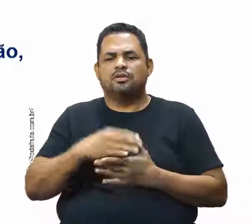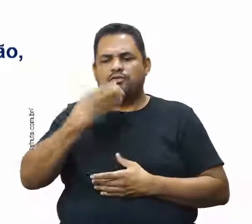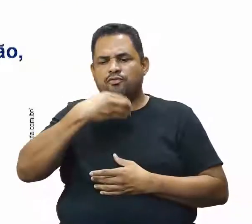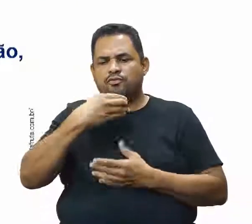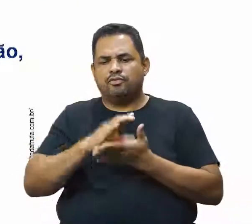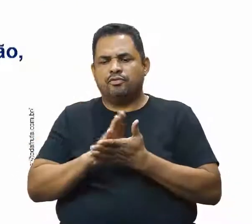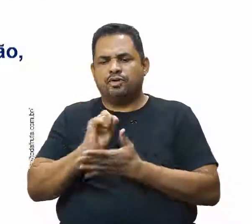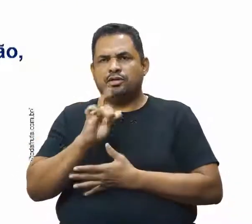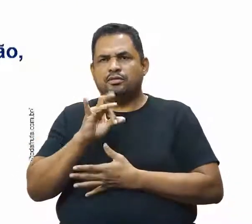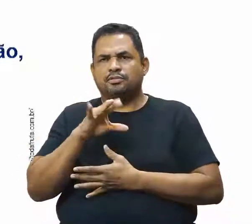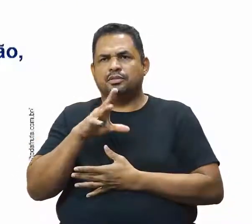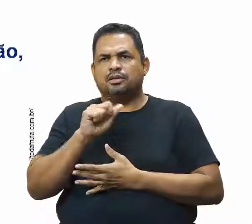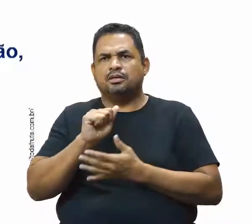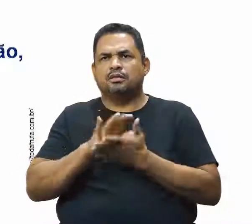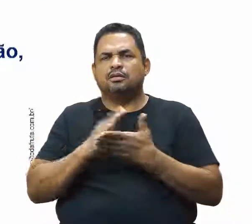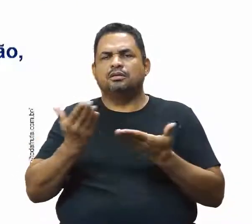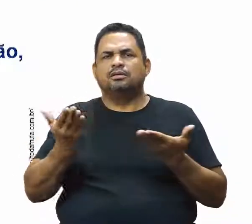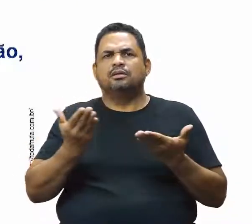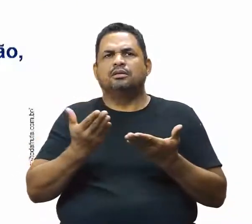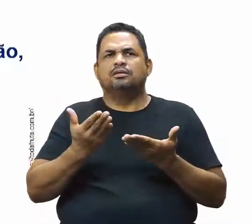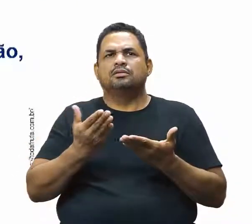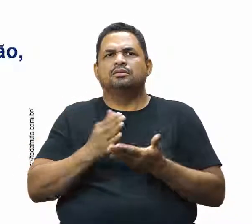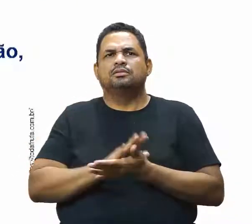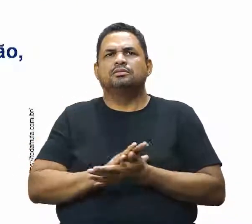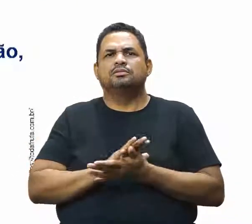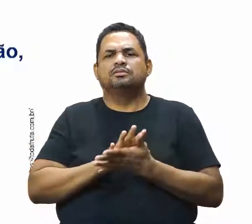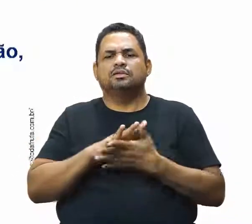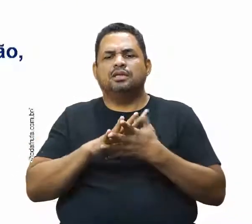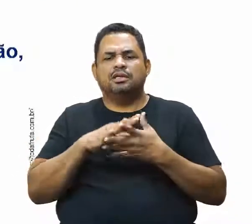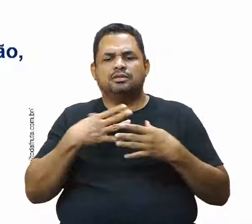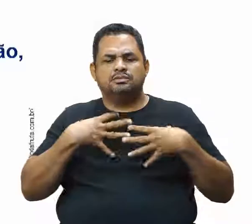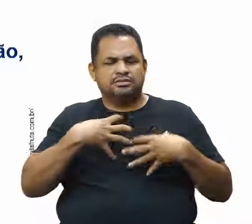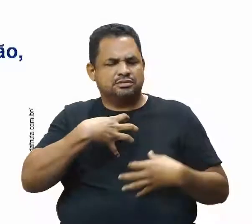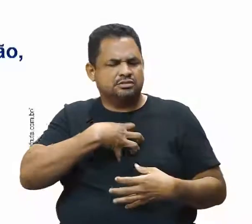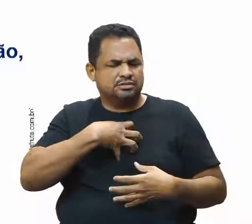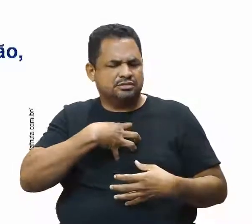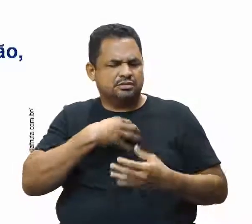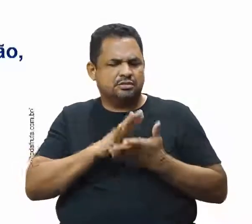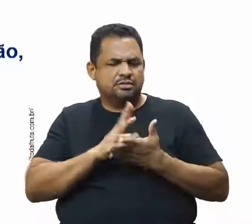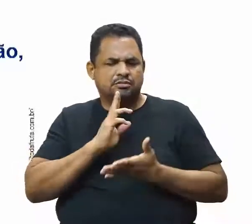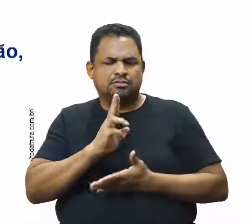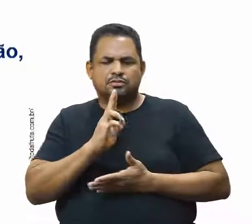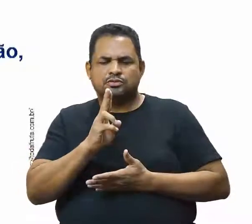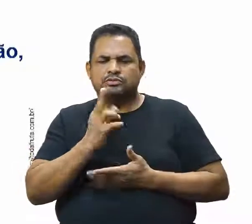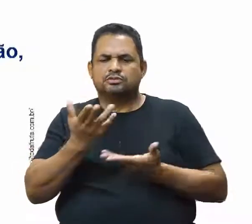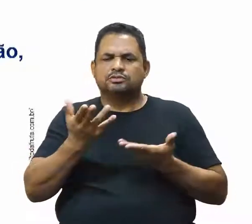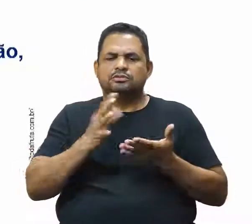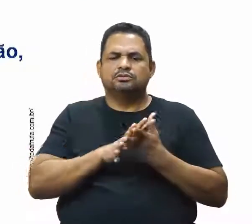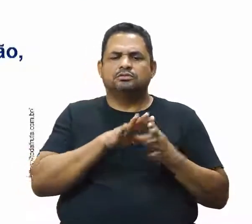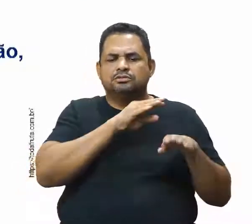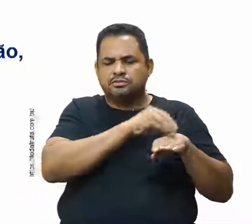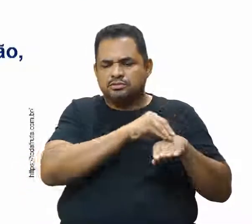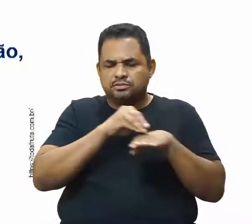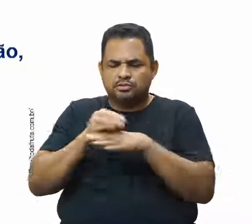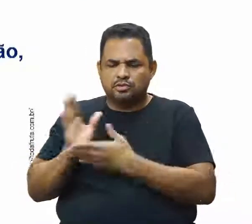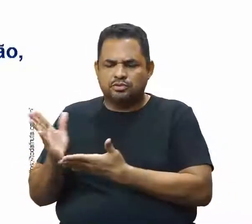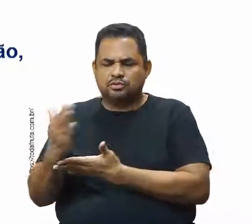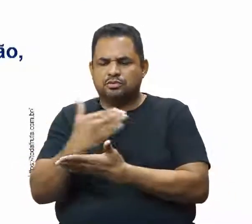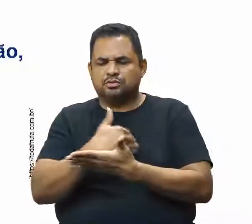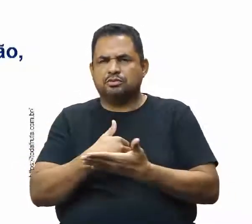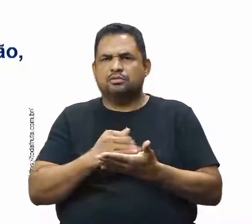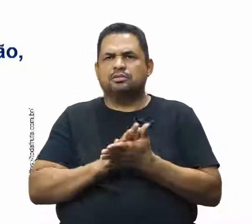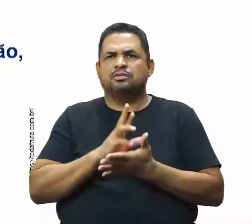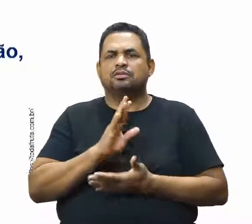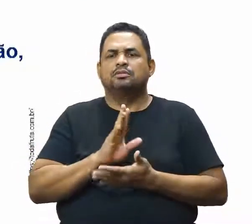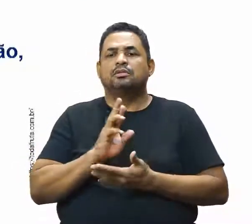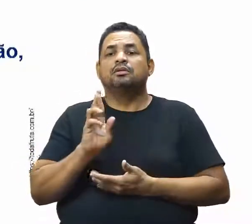fruto que é muito sensível ao processo de transporte, de colheita. Quem conhece a pitaia,